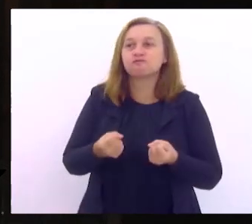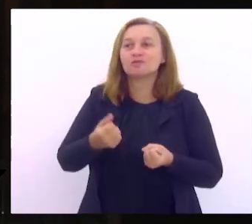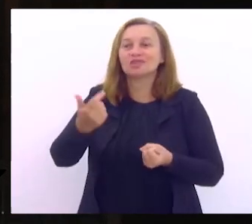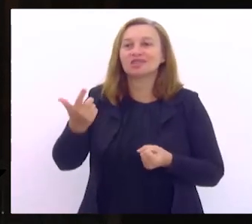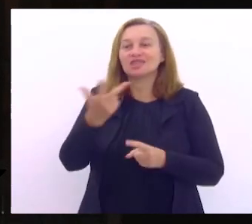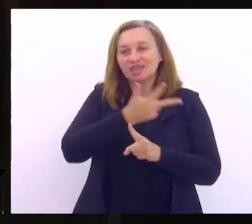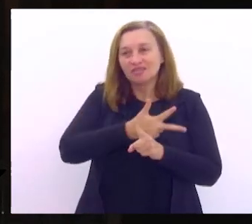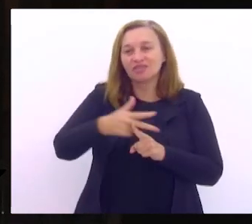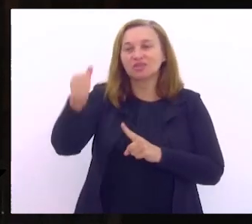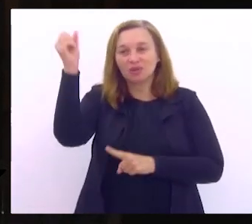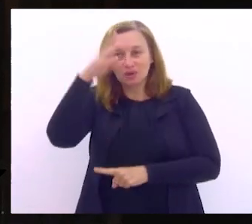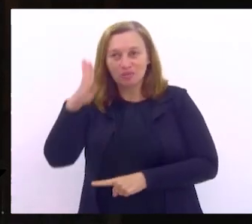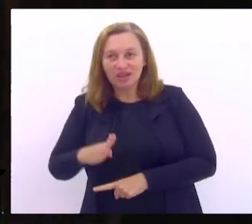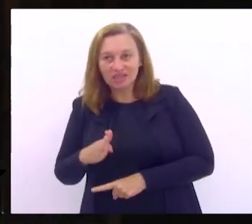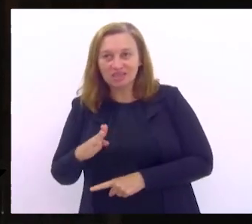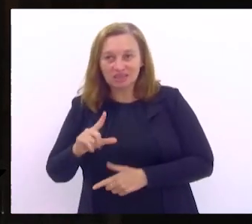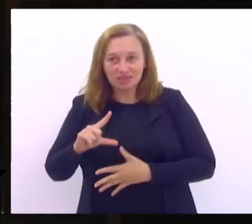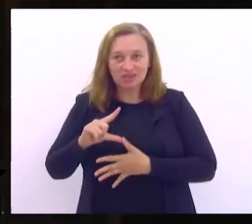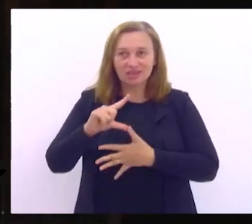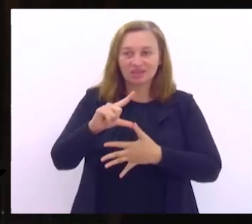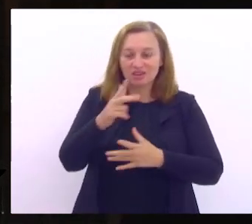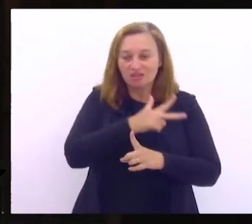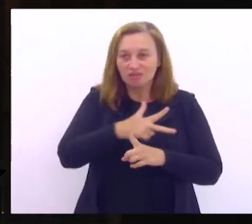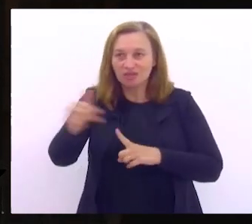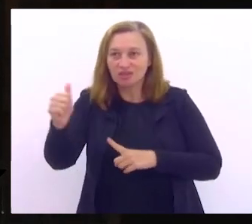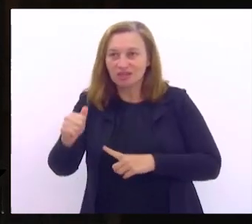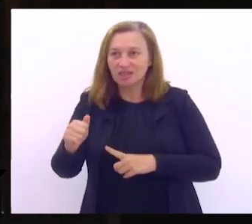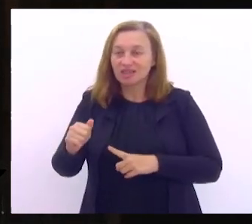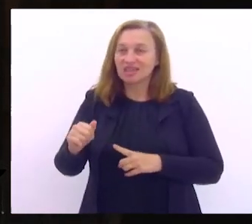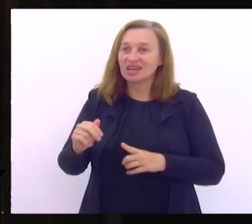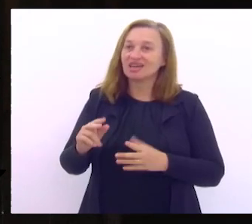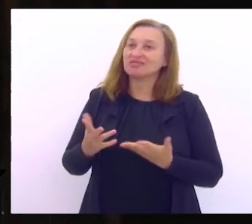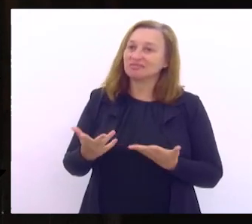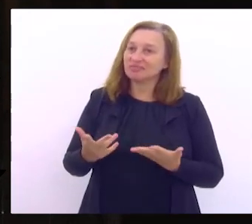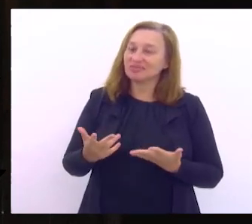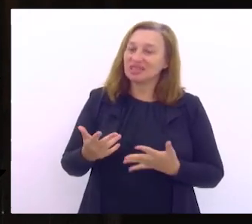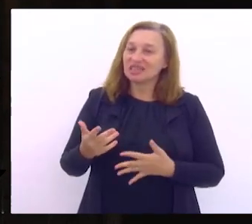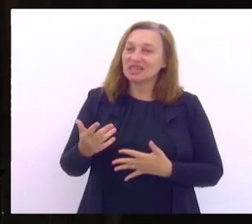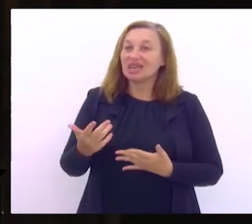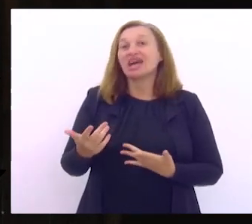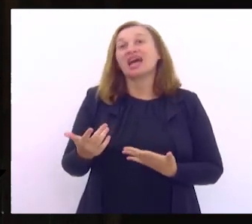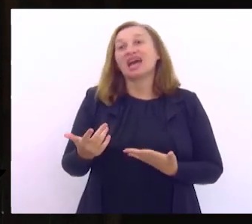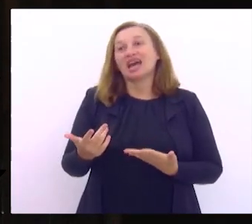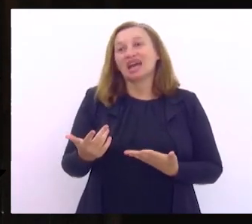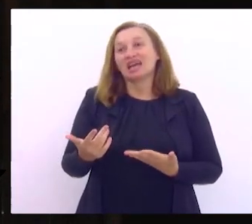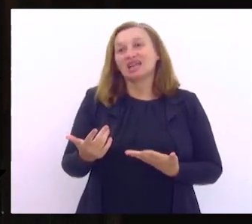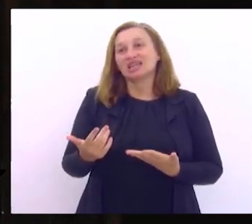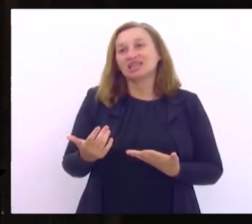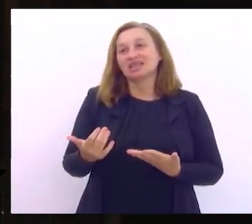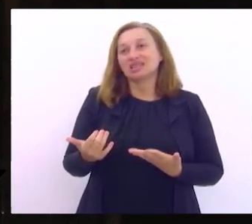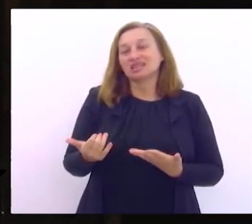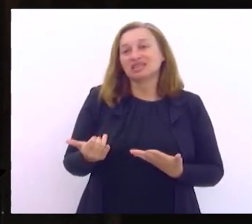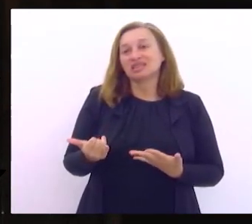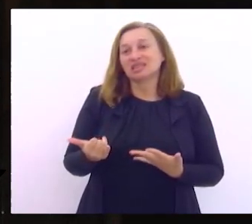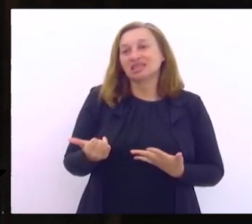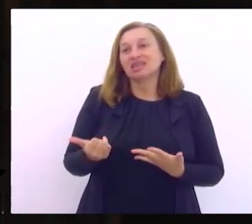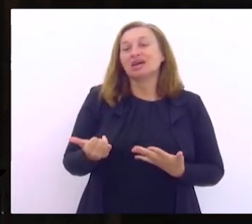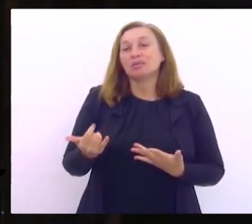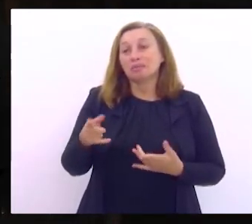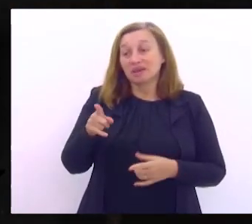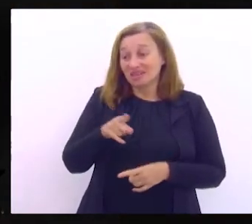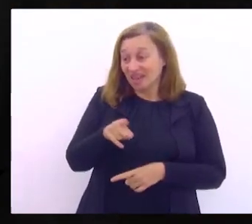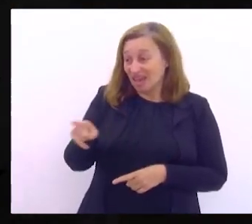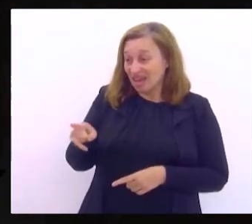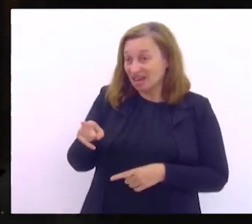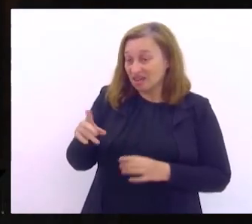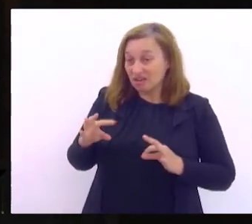do 4%, campeão sul-americano, e ela se machucou toda, dos pés à cabeça. Se arranhou toda, mas o Brasil foi